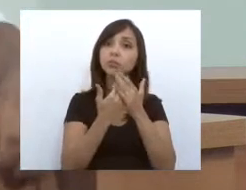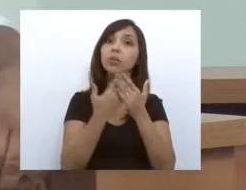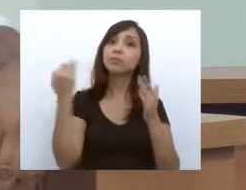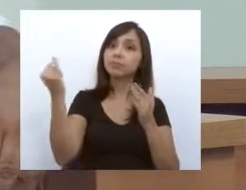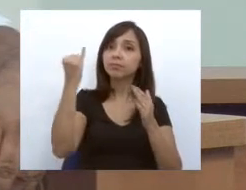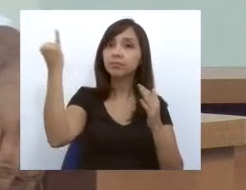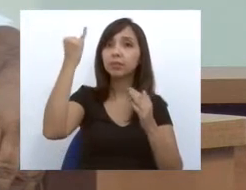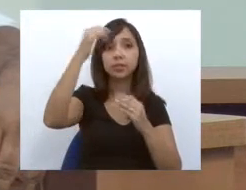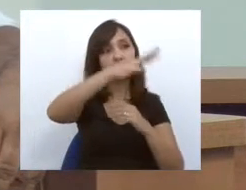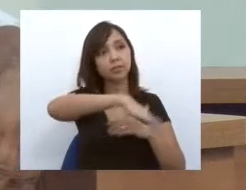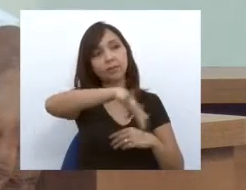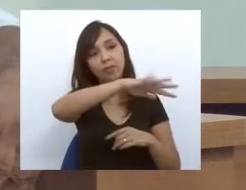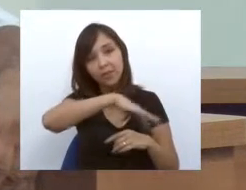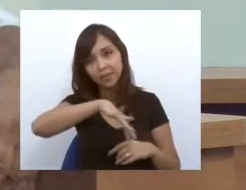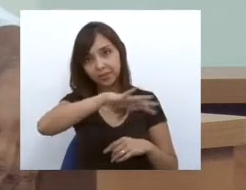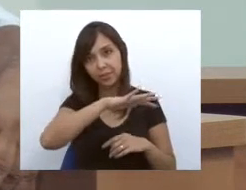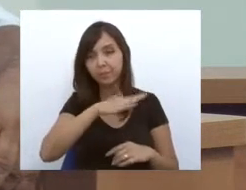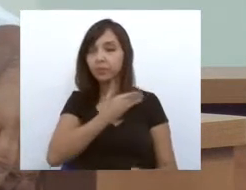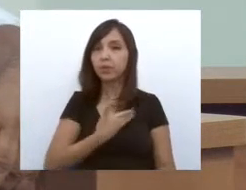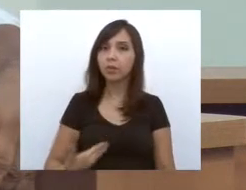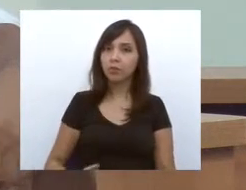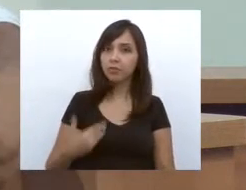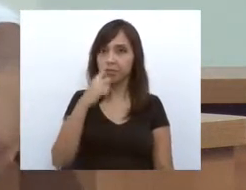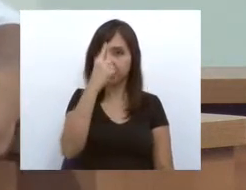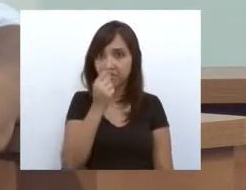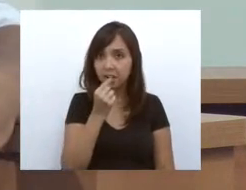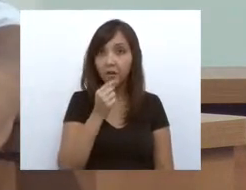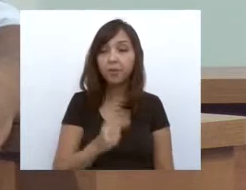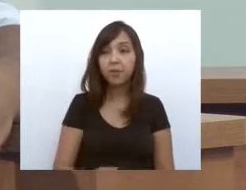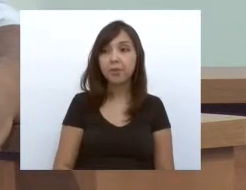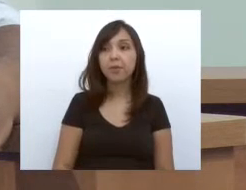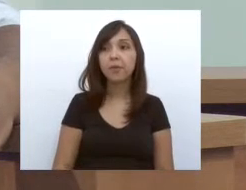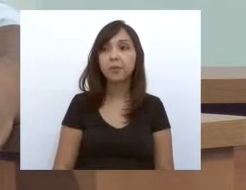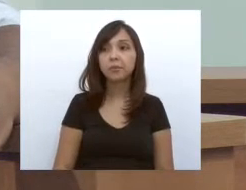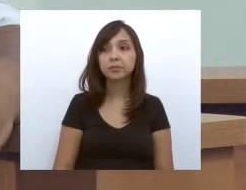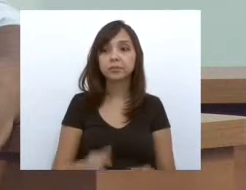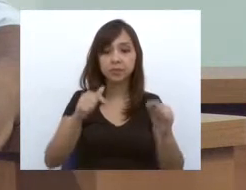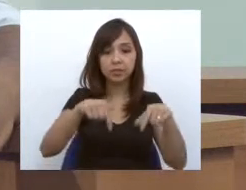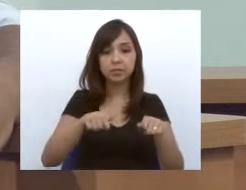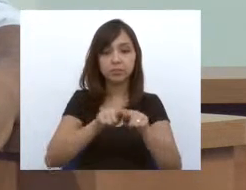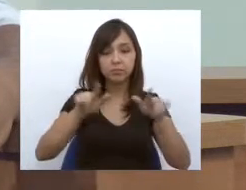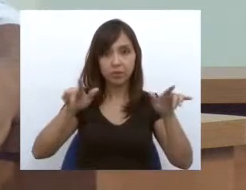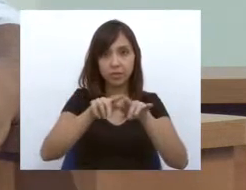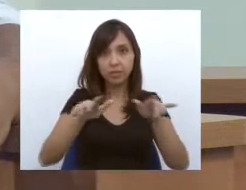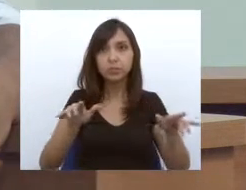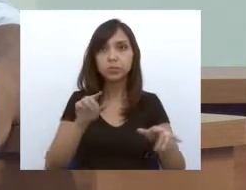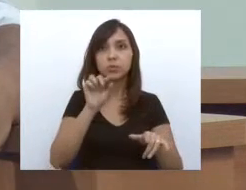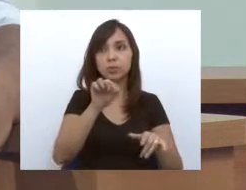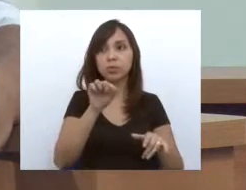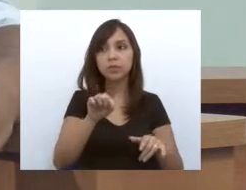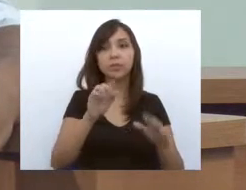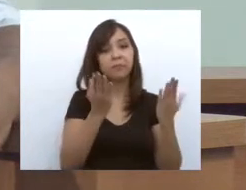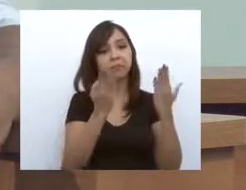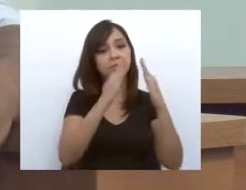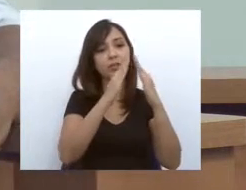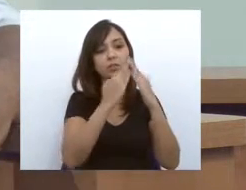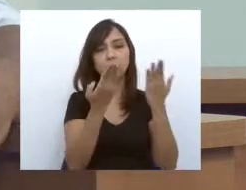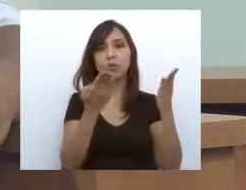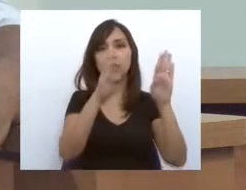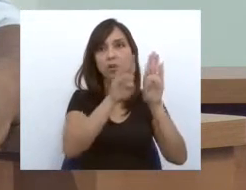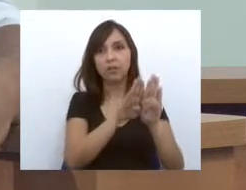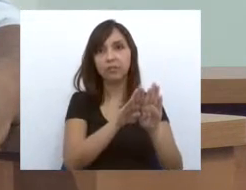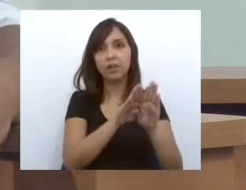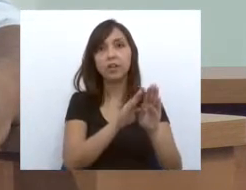região. O governador do Estado de São Paulo, aqui para Guarulhos, é assim: fecha a escola e